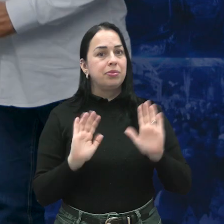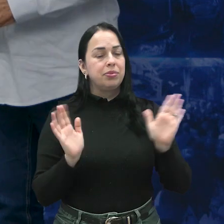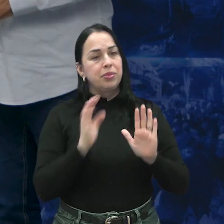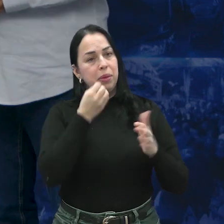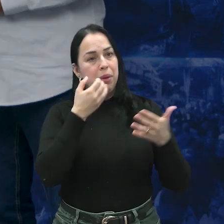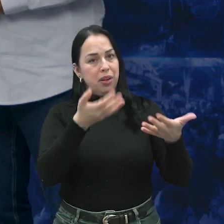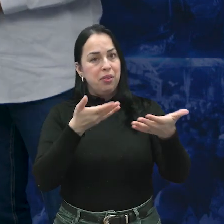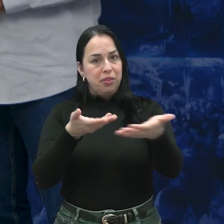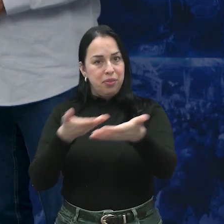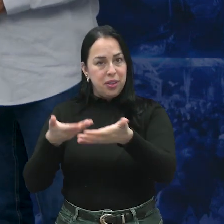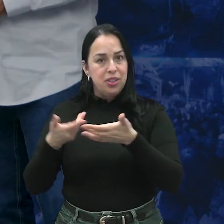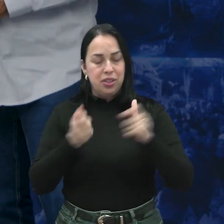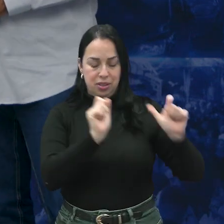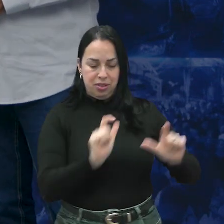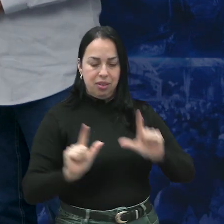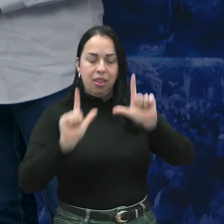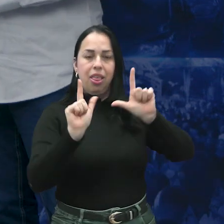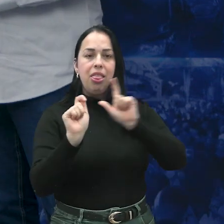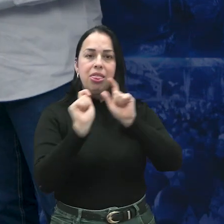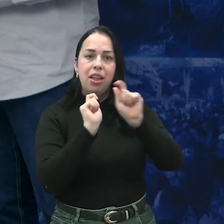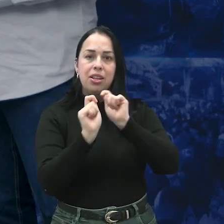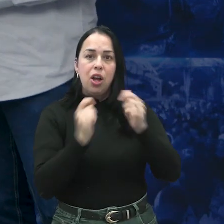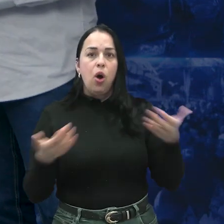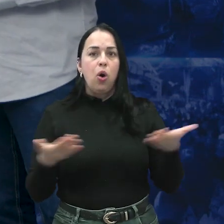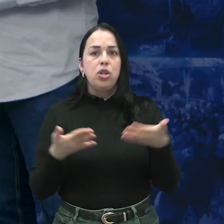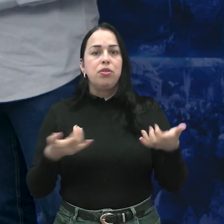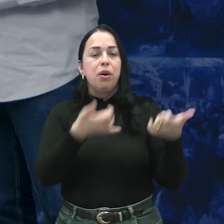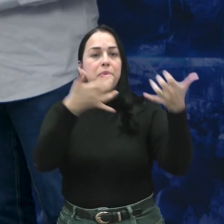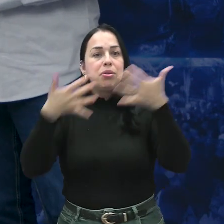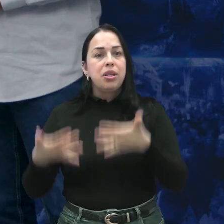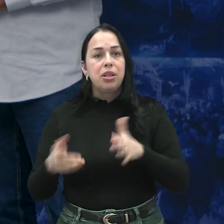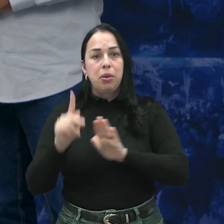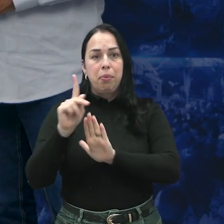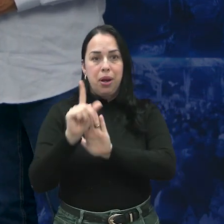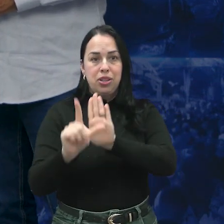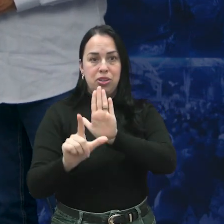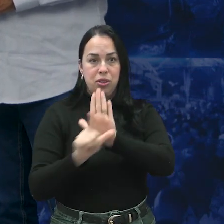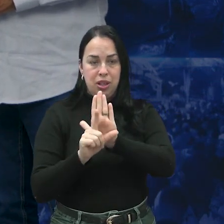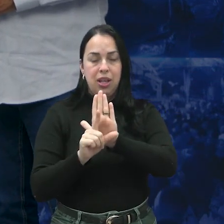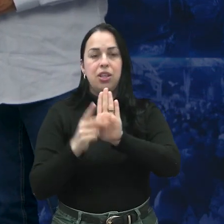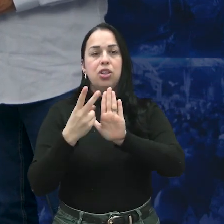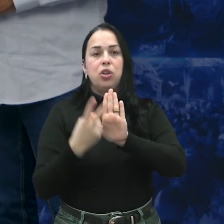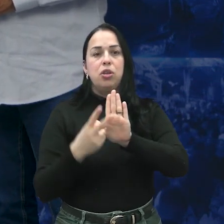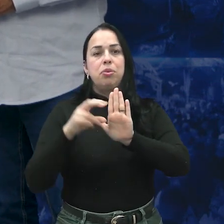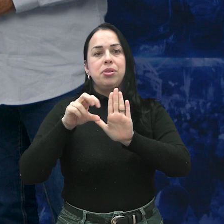Olá, sejam todos bem-vindos ao Boletim Entrevista. Hoje vamos falar sobre o projeto de lei